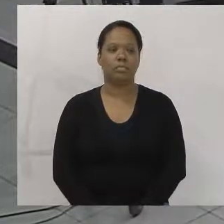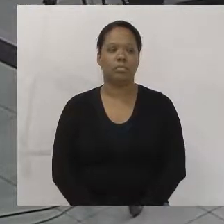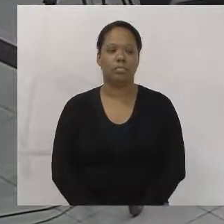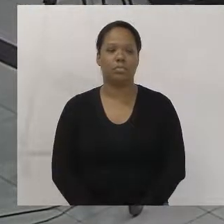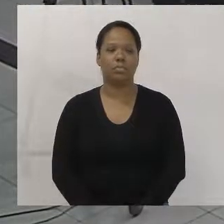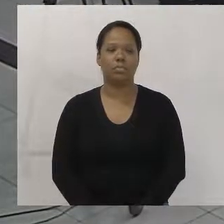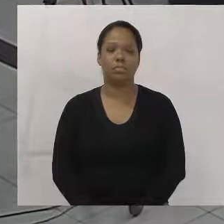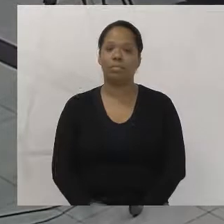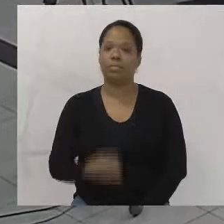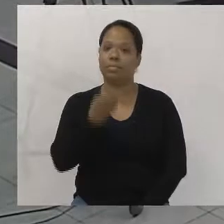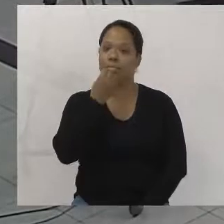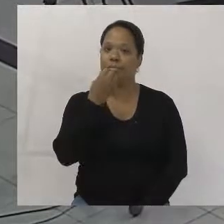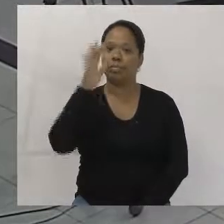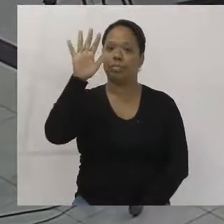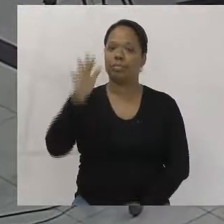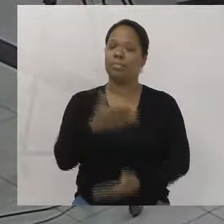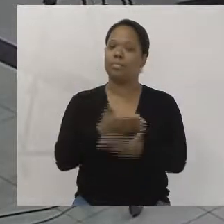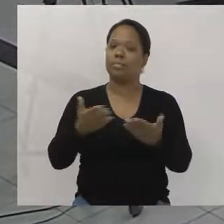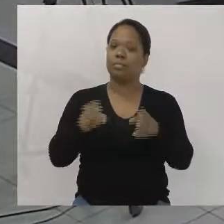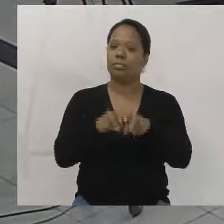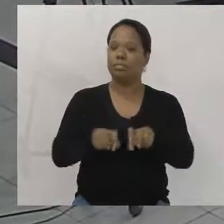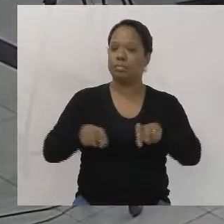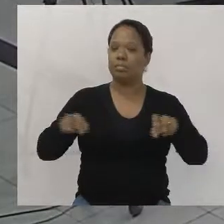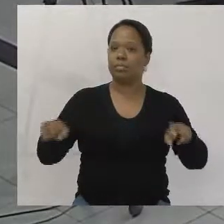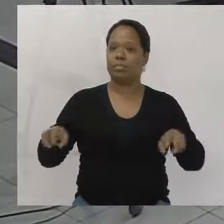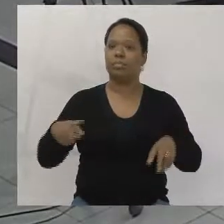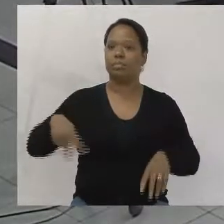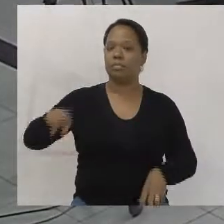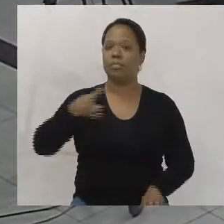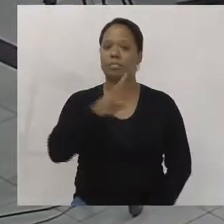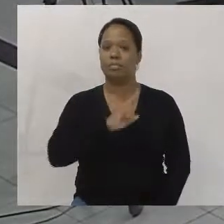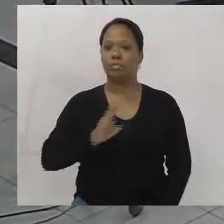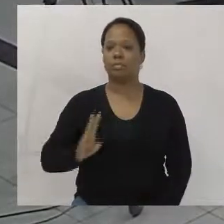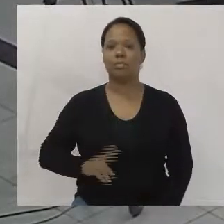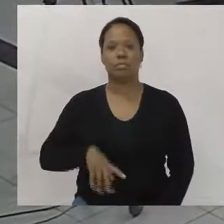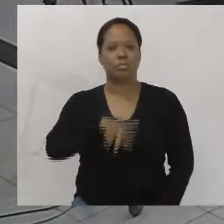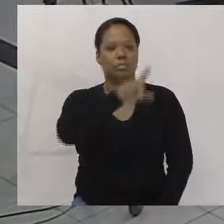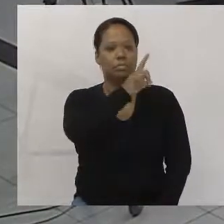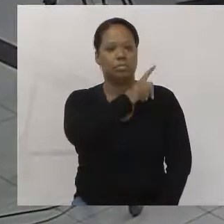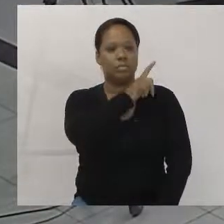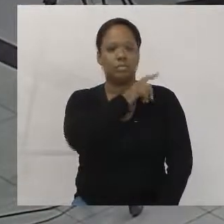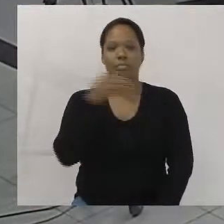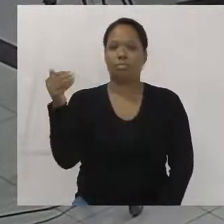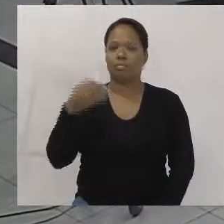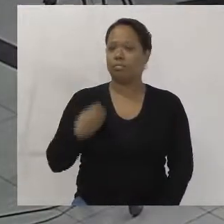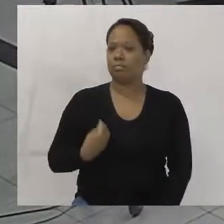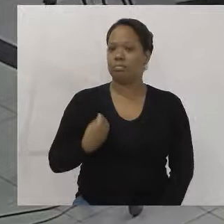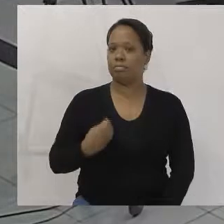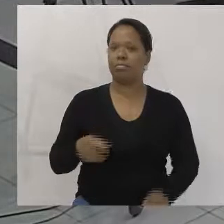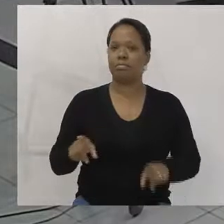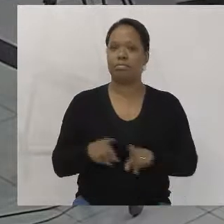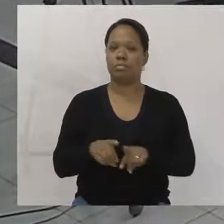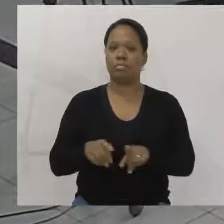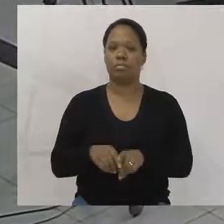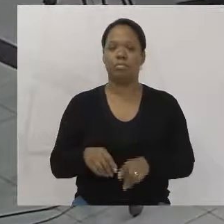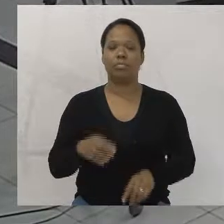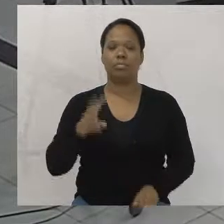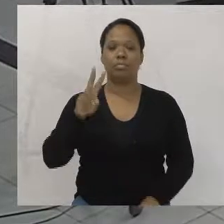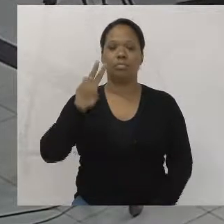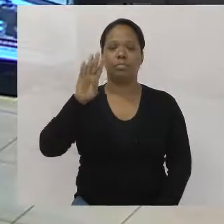boa tarde a todos na mesa vereadores presentes lideranças aqui presente do bela vista